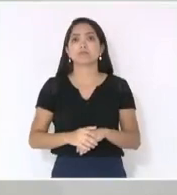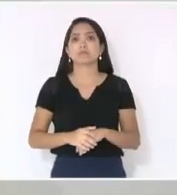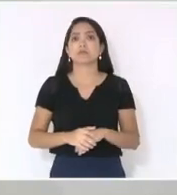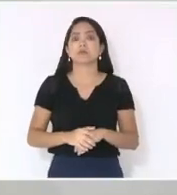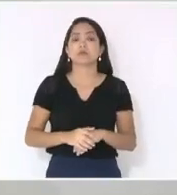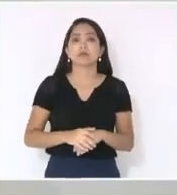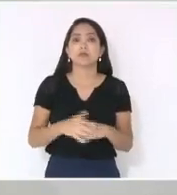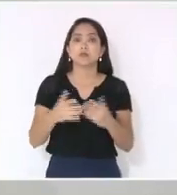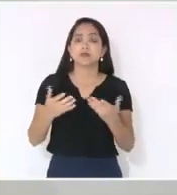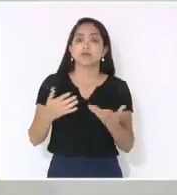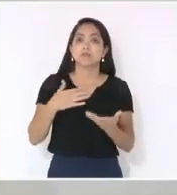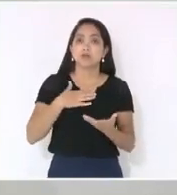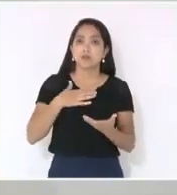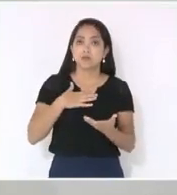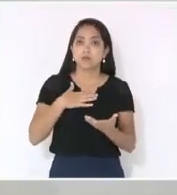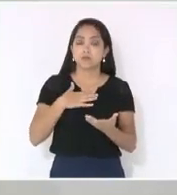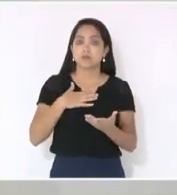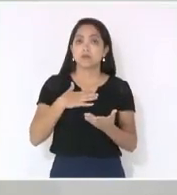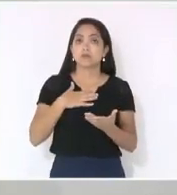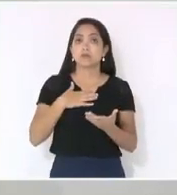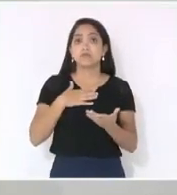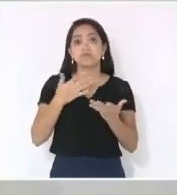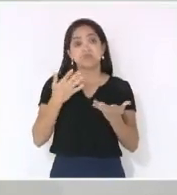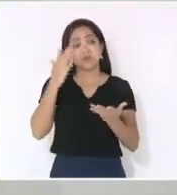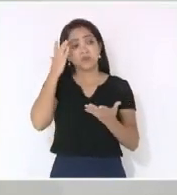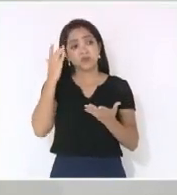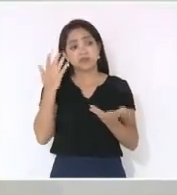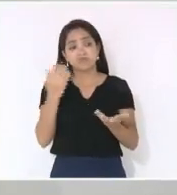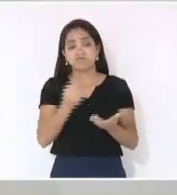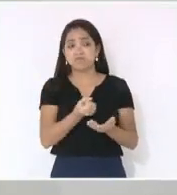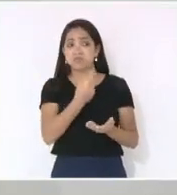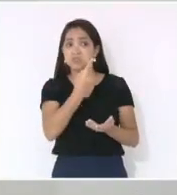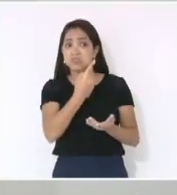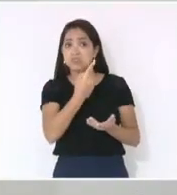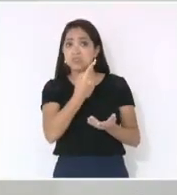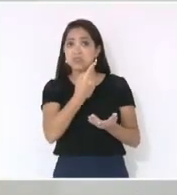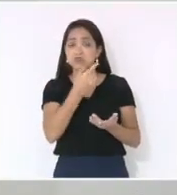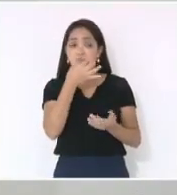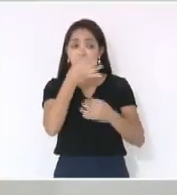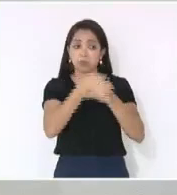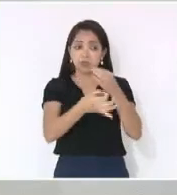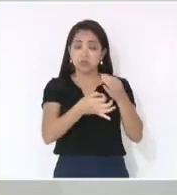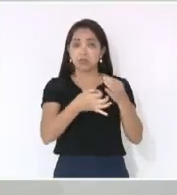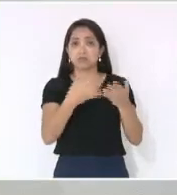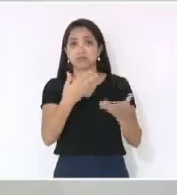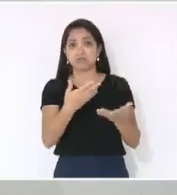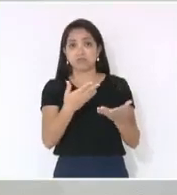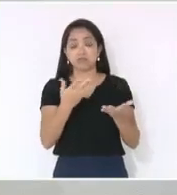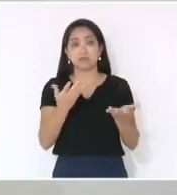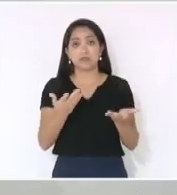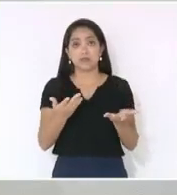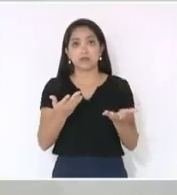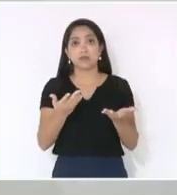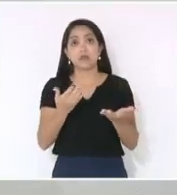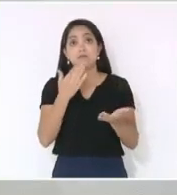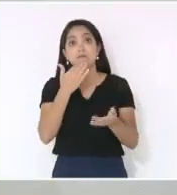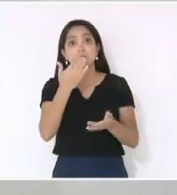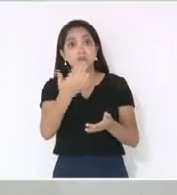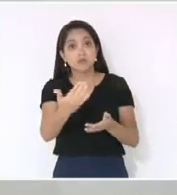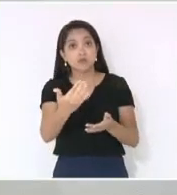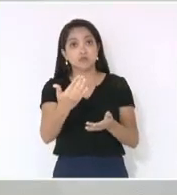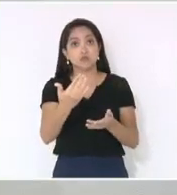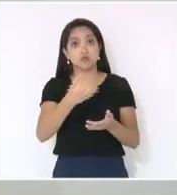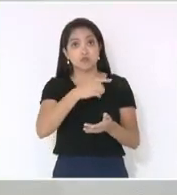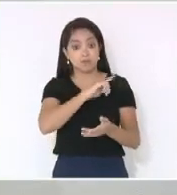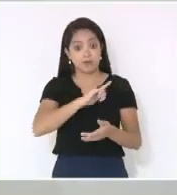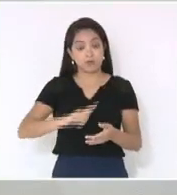Então, eu achei muito estranha a posição do prefeito da cidade de Joinville, que pediu para o